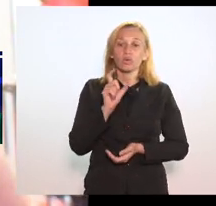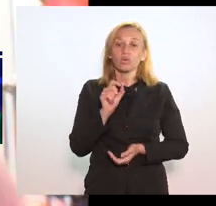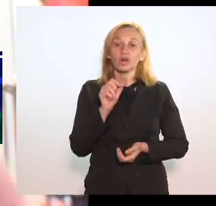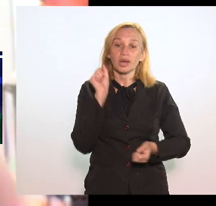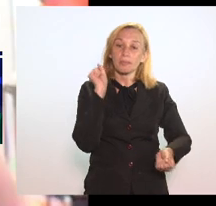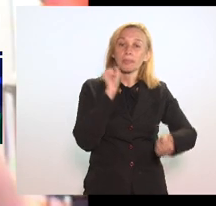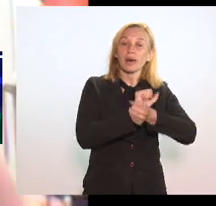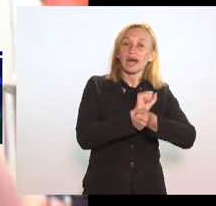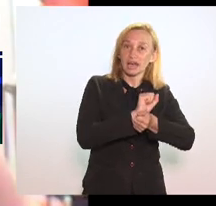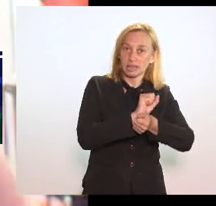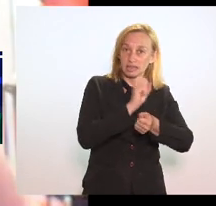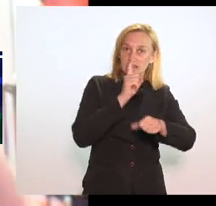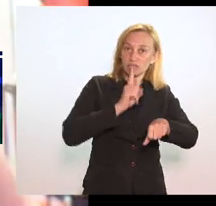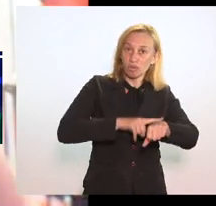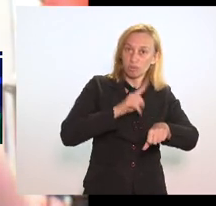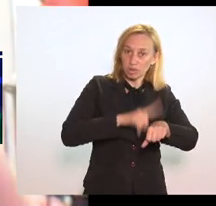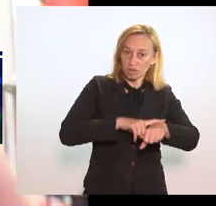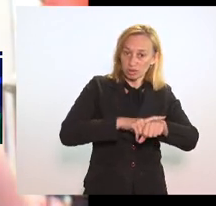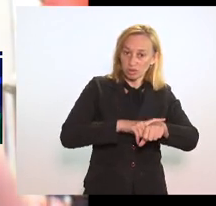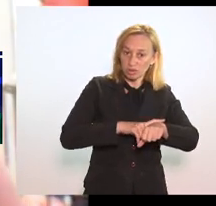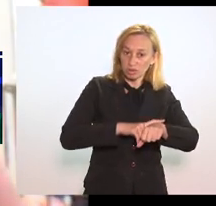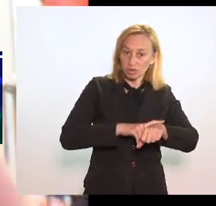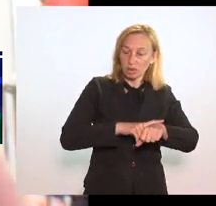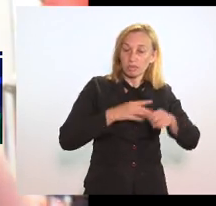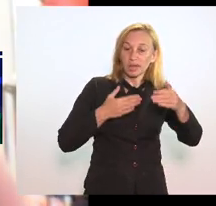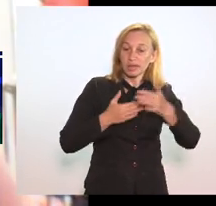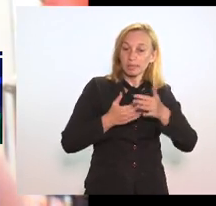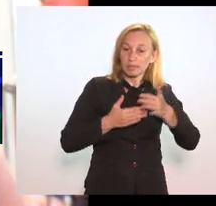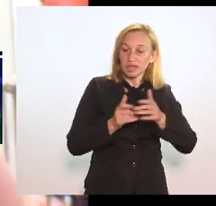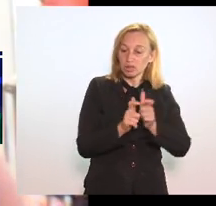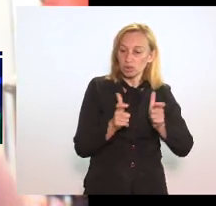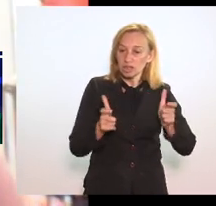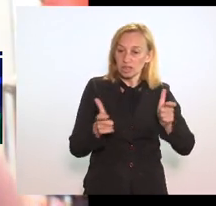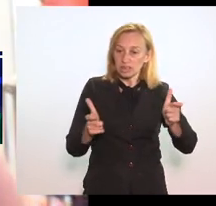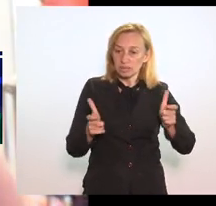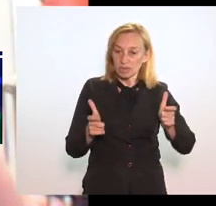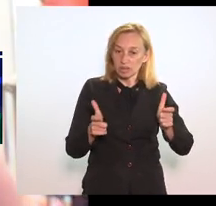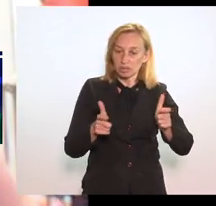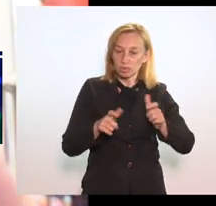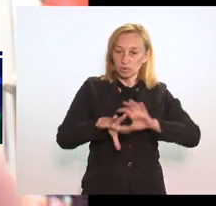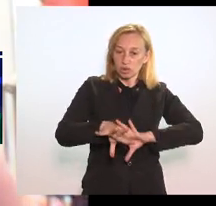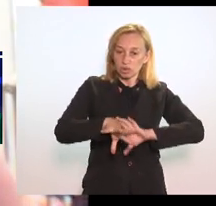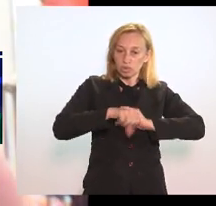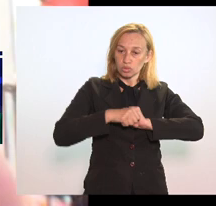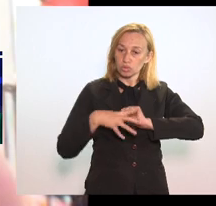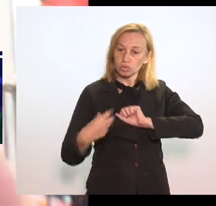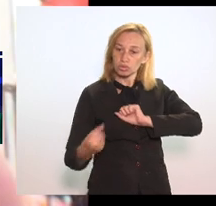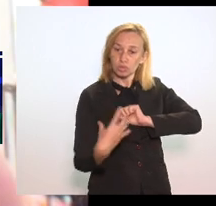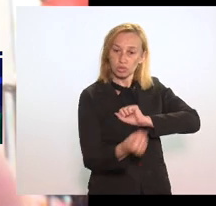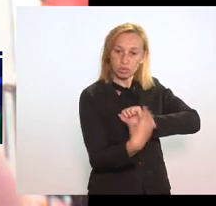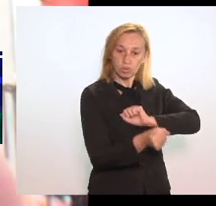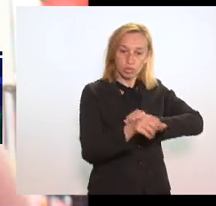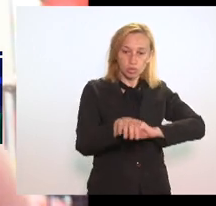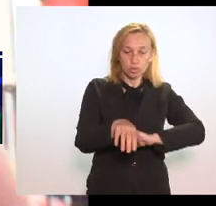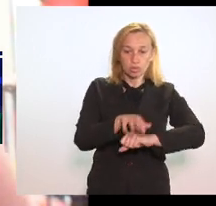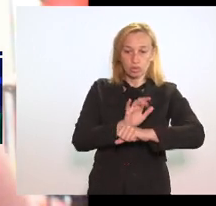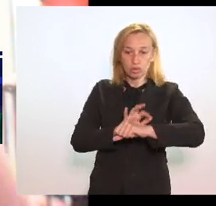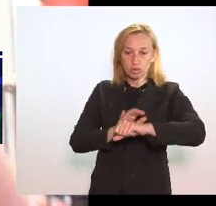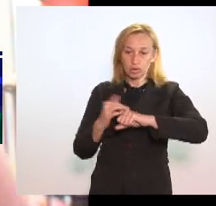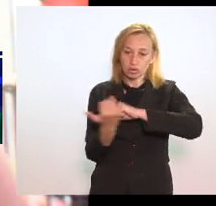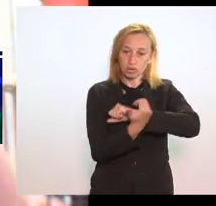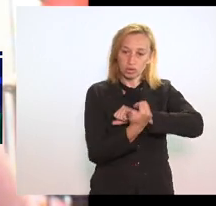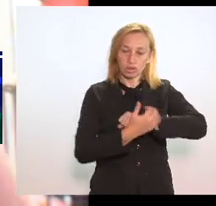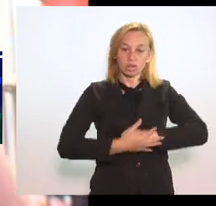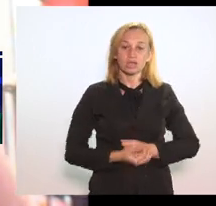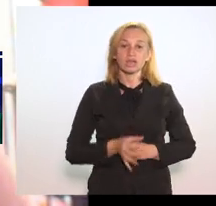deve parar nesse momento para garantir a interrupção do crescimento Contagem o